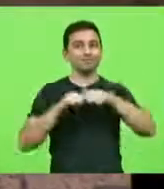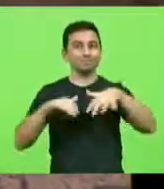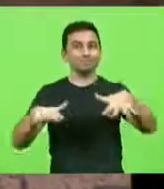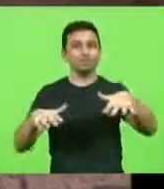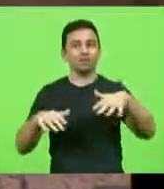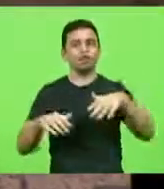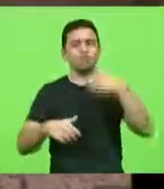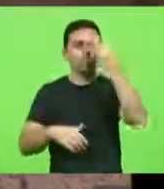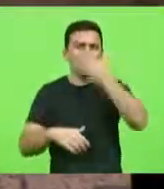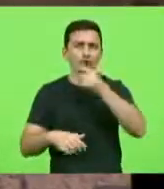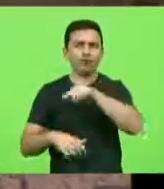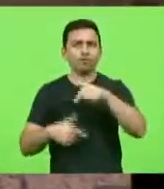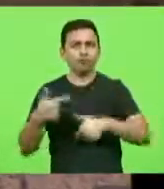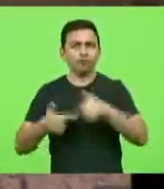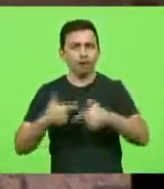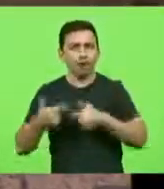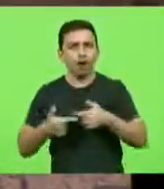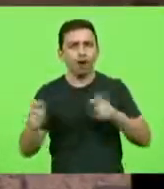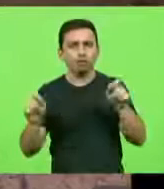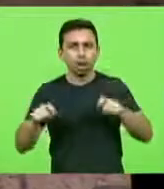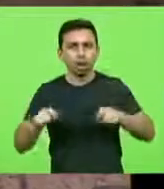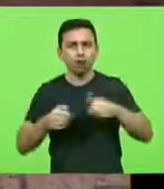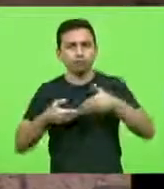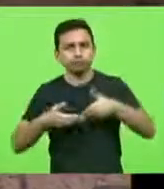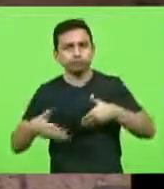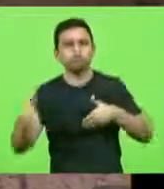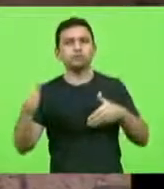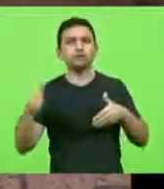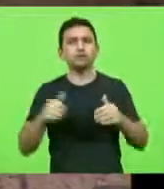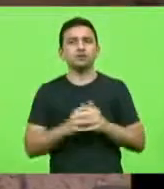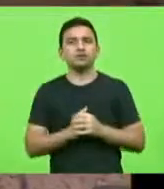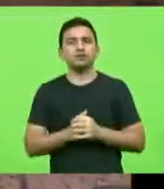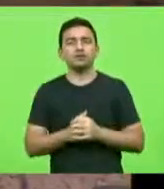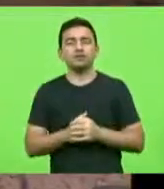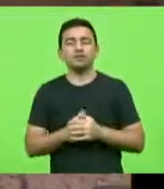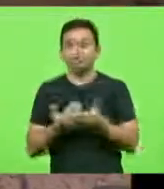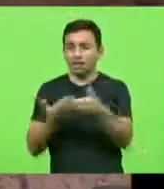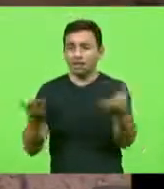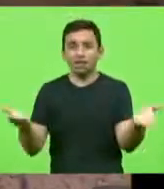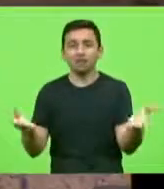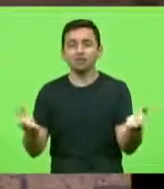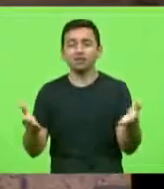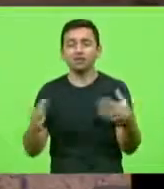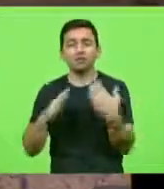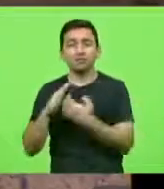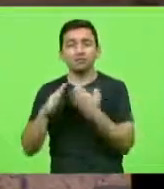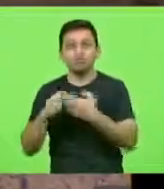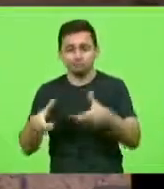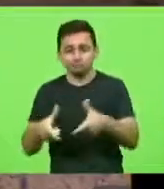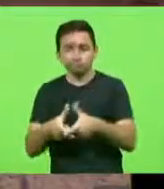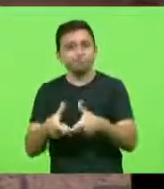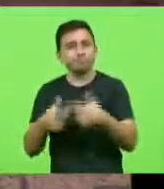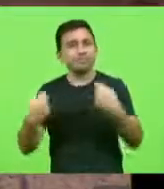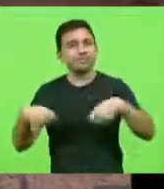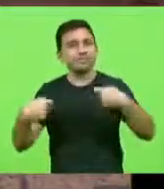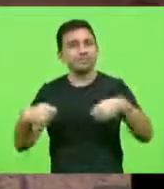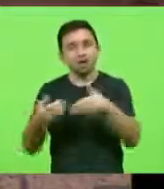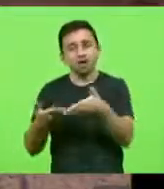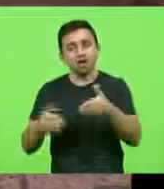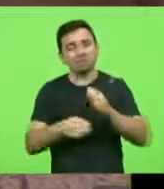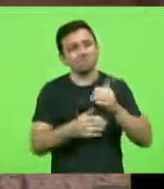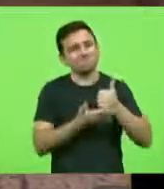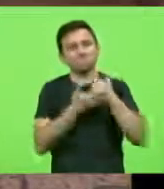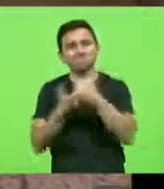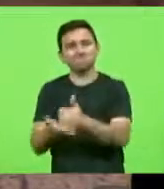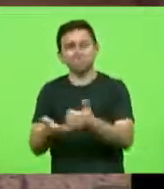estava trabalhando, que ele tem condições de trabalhar, porque é isso que o pequeno precisa. O pequeno precisa de uma mão nessa